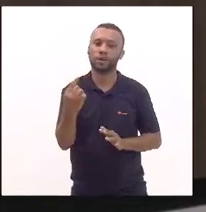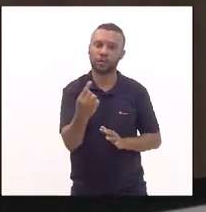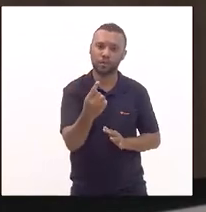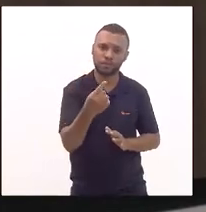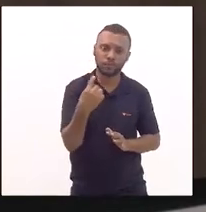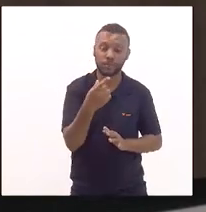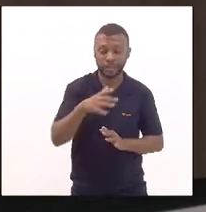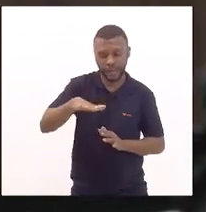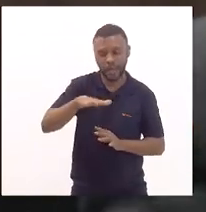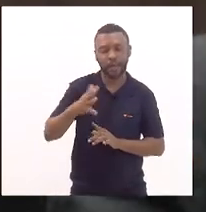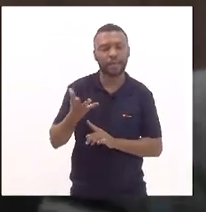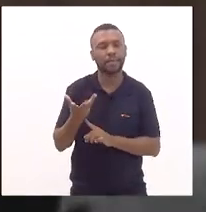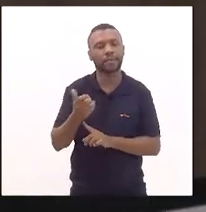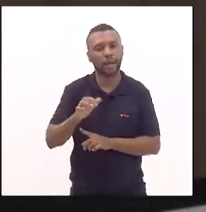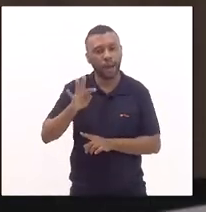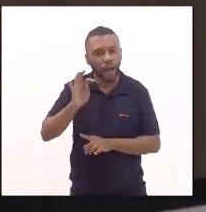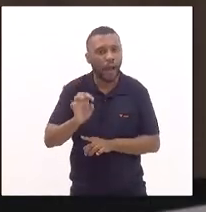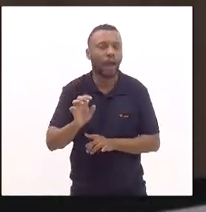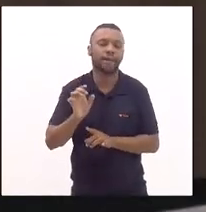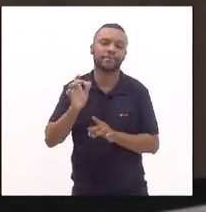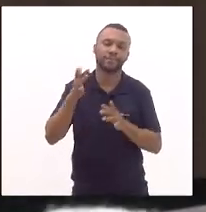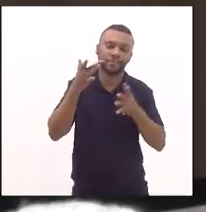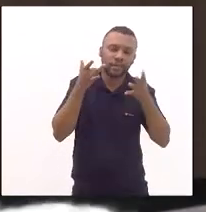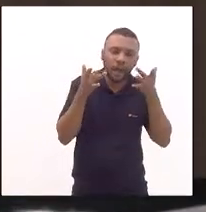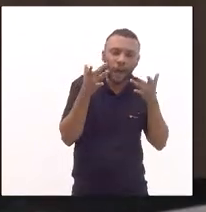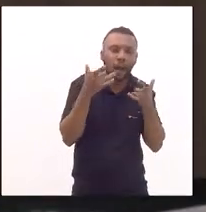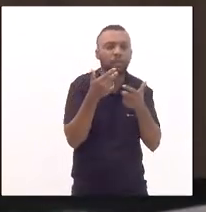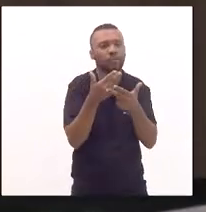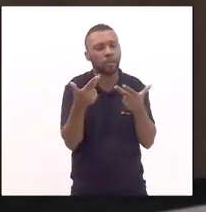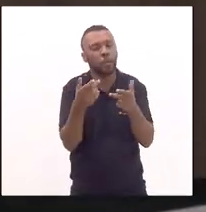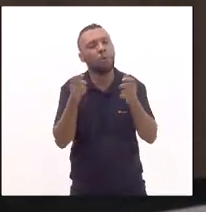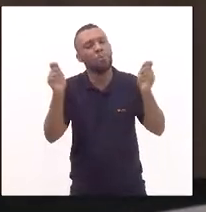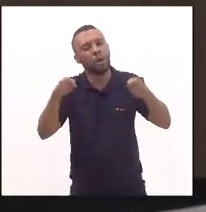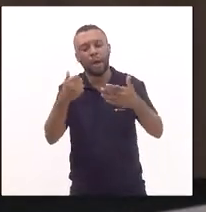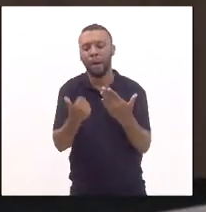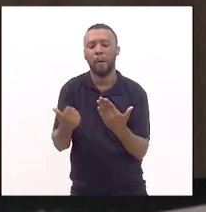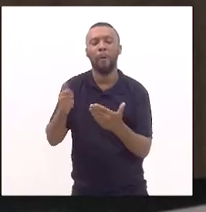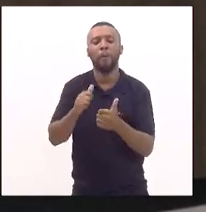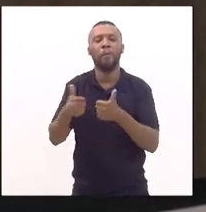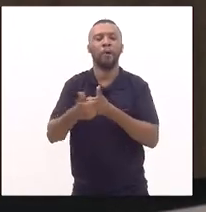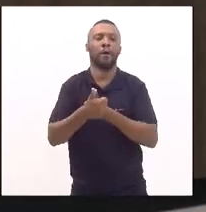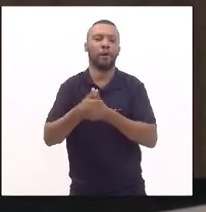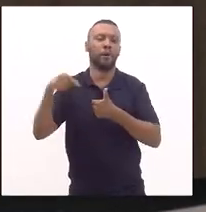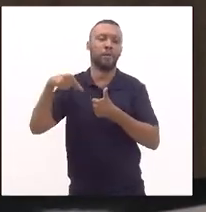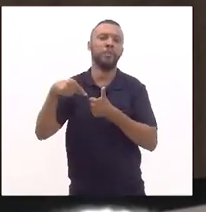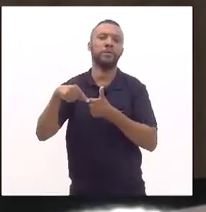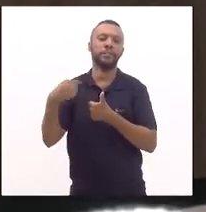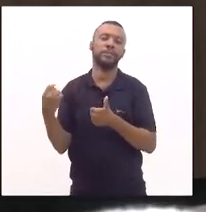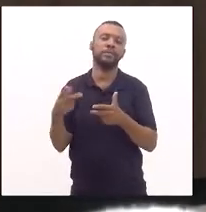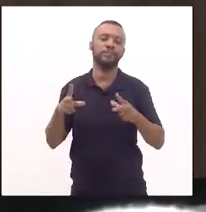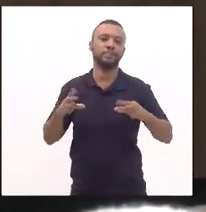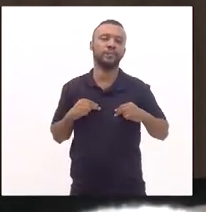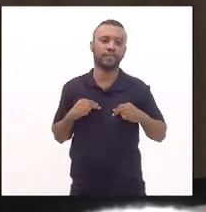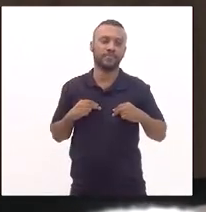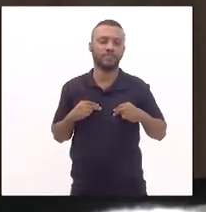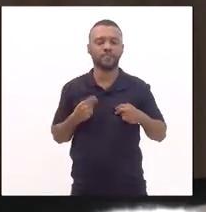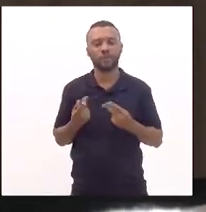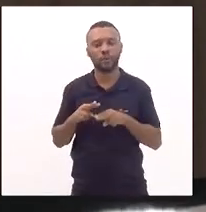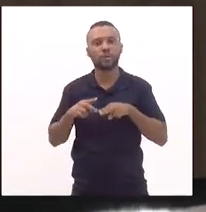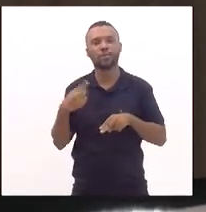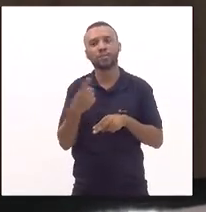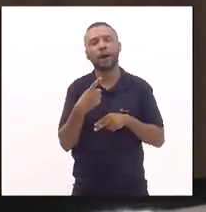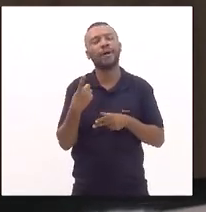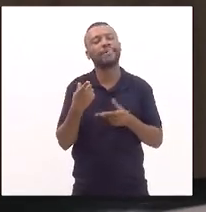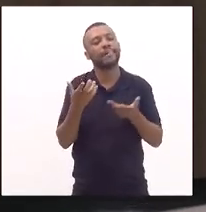das artes, né, pudessem ter a proeminência que tanto merecem. Então, por isso, a gente quis